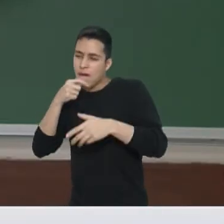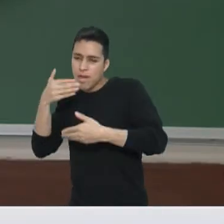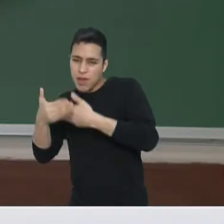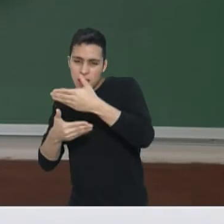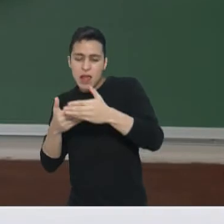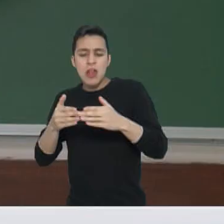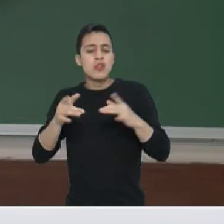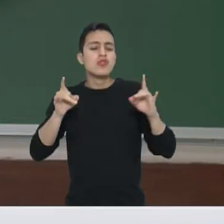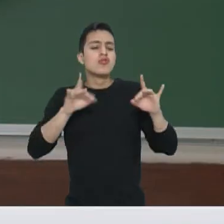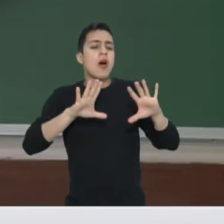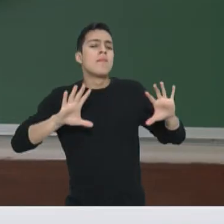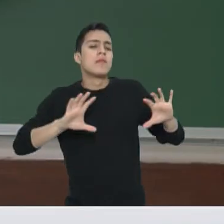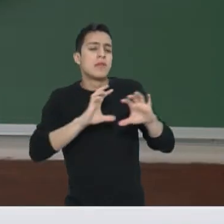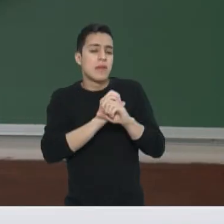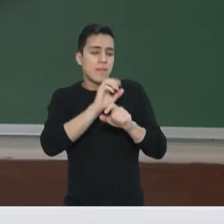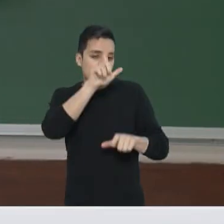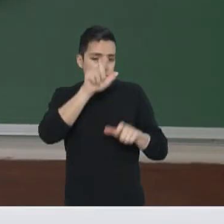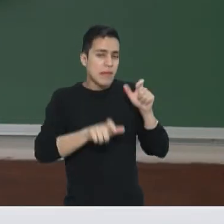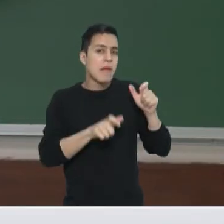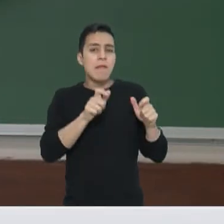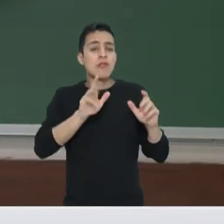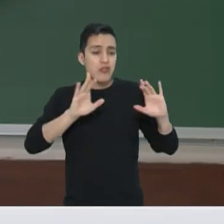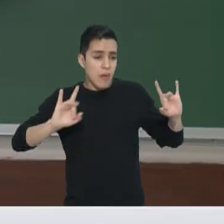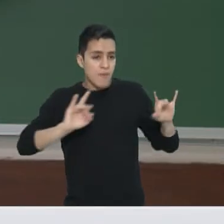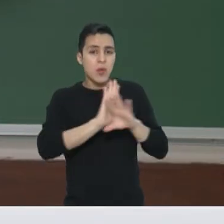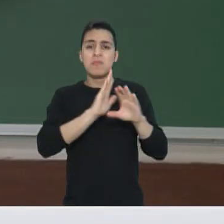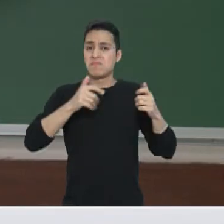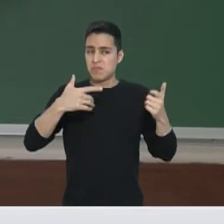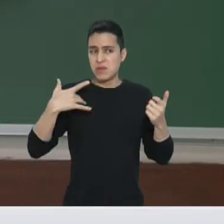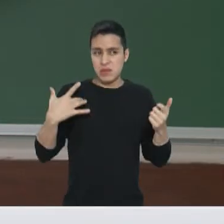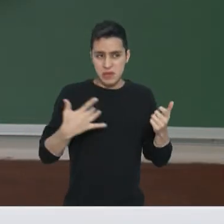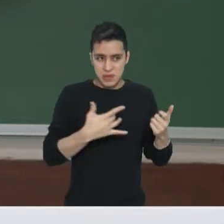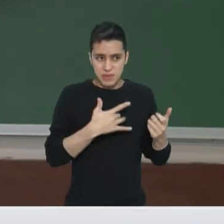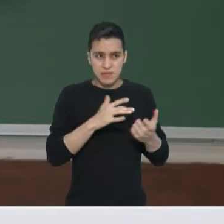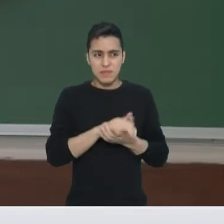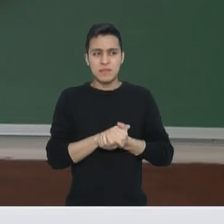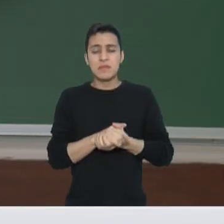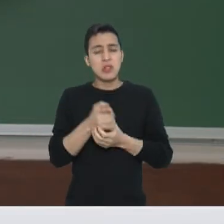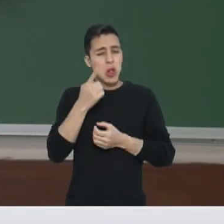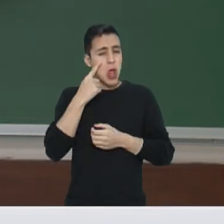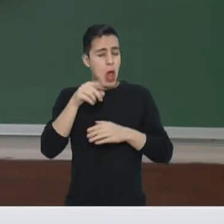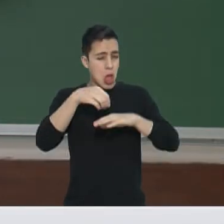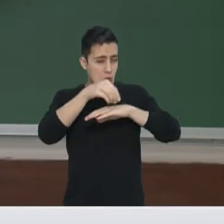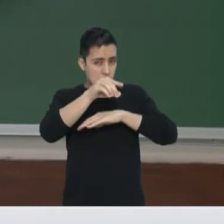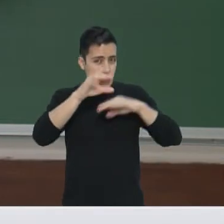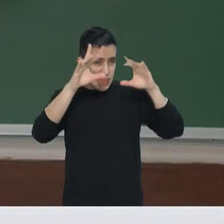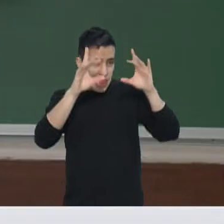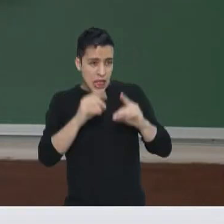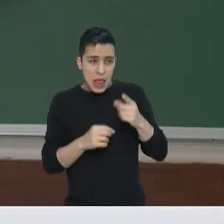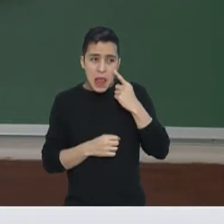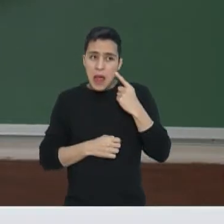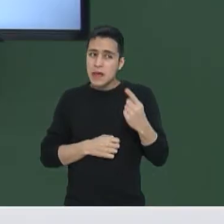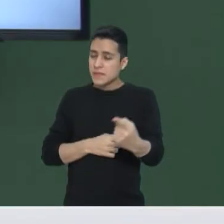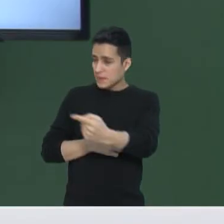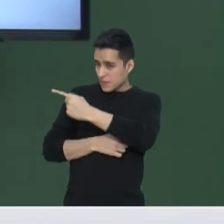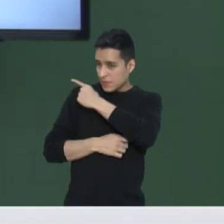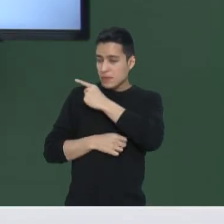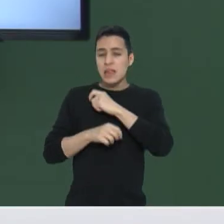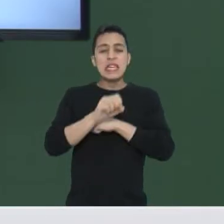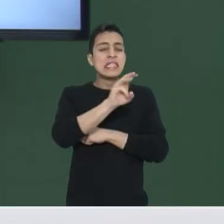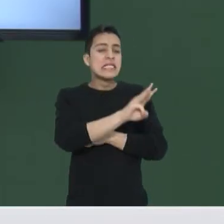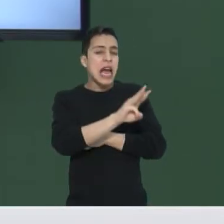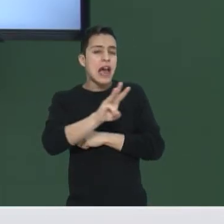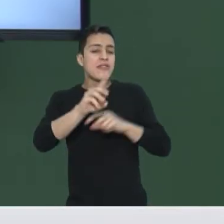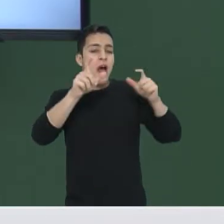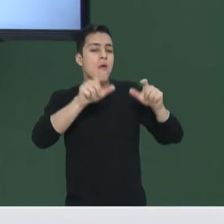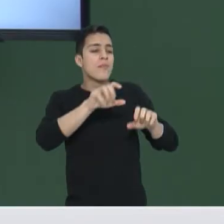o que sobra são as pessoas que estão recuperadas. Só um detalhe, gente. Repare aqui da onde eu tirei